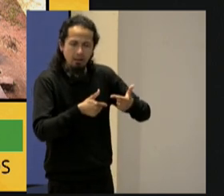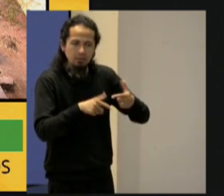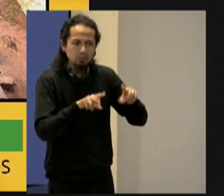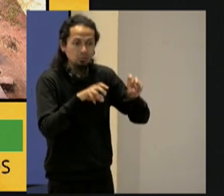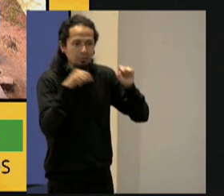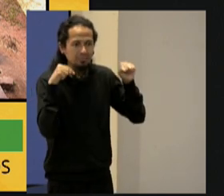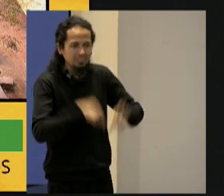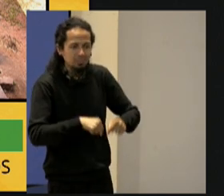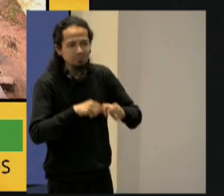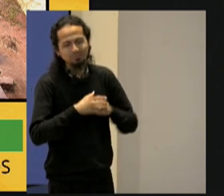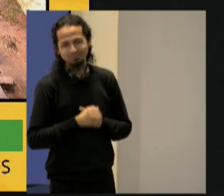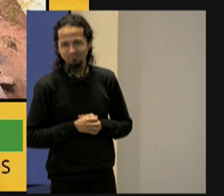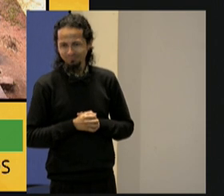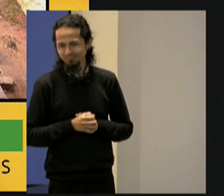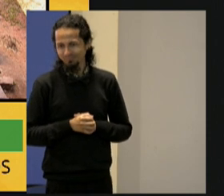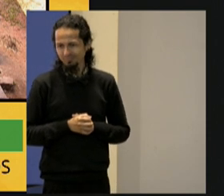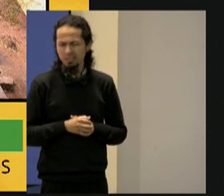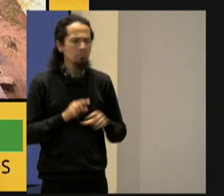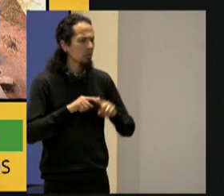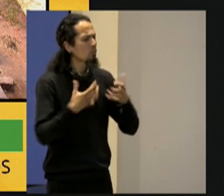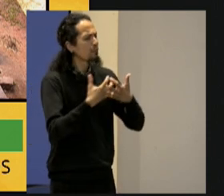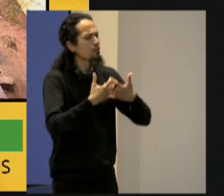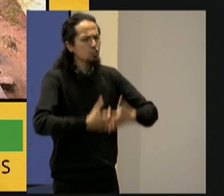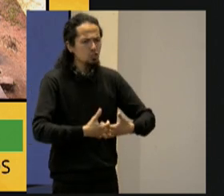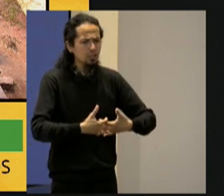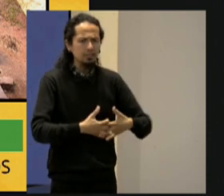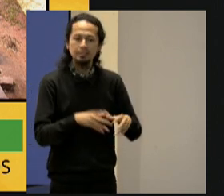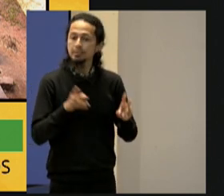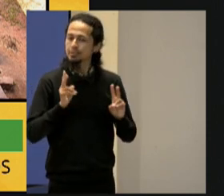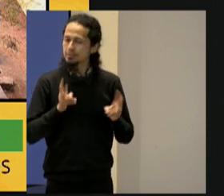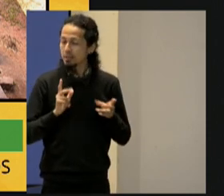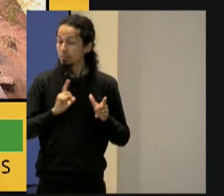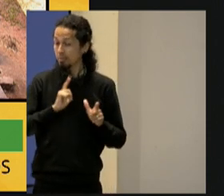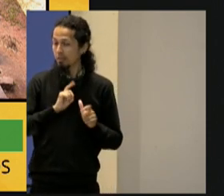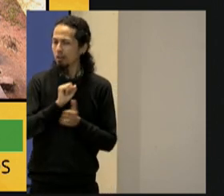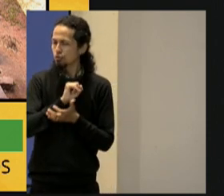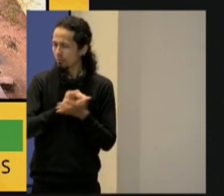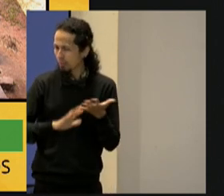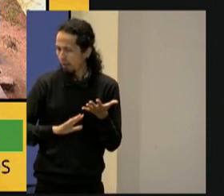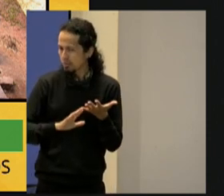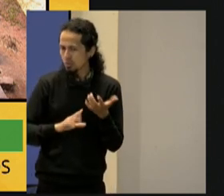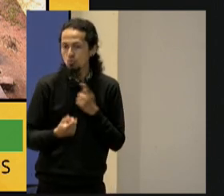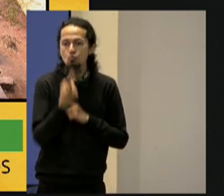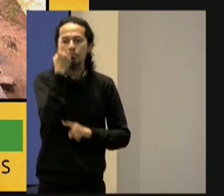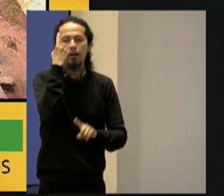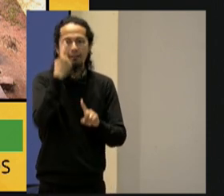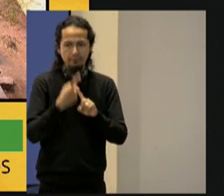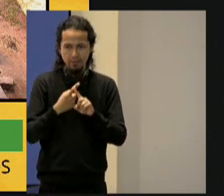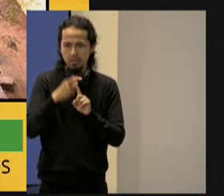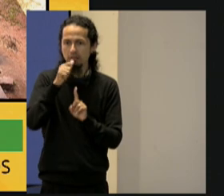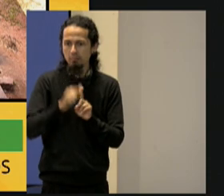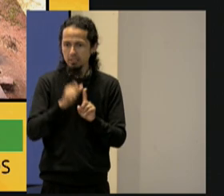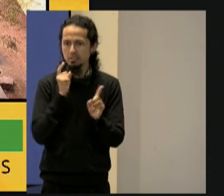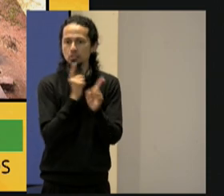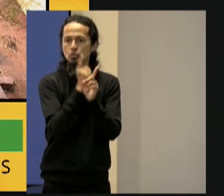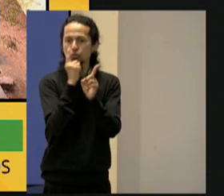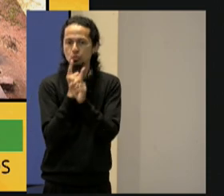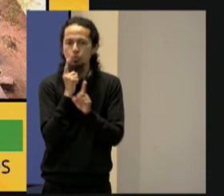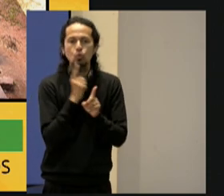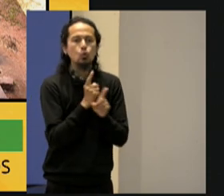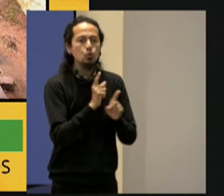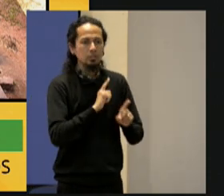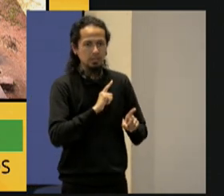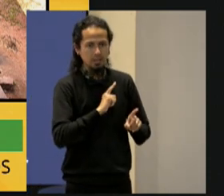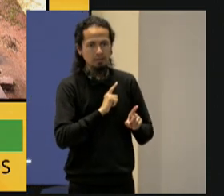como é que funciona? A gente tem sempre tarefas, a gente se encontra uma vez por mês, de forma online, e a gente tem uma